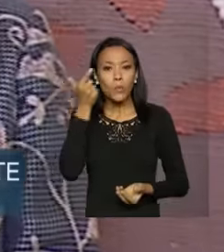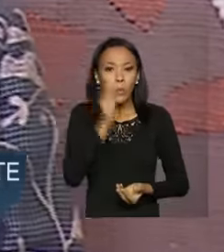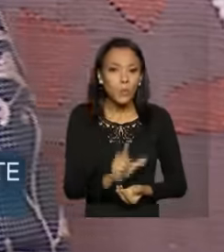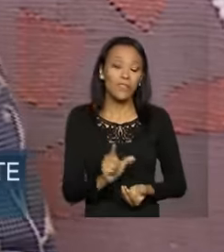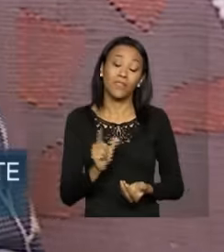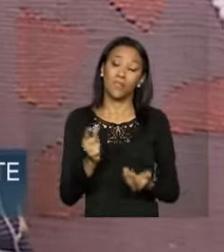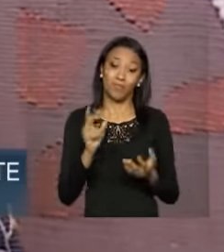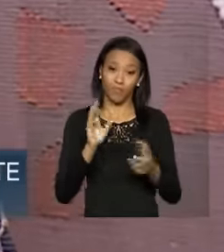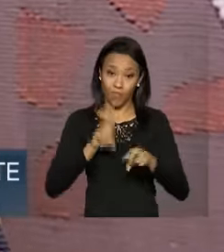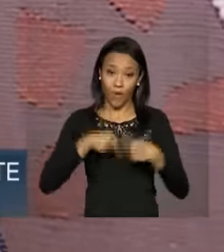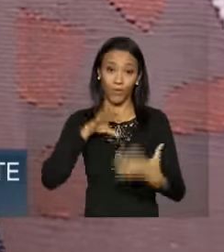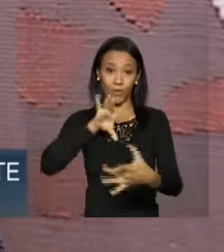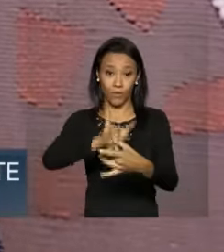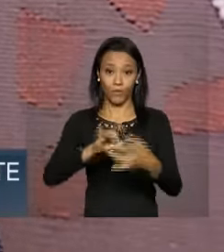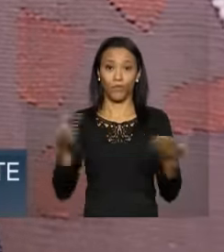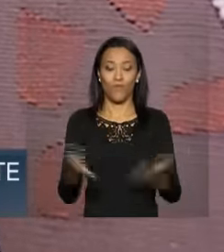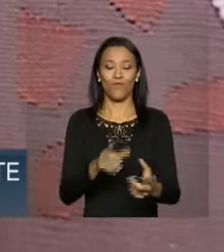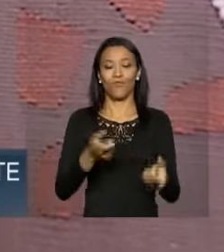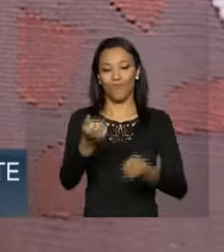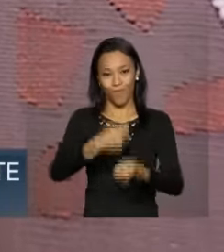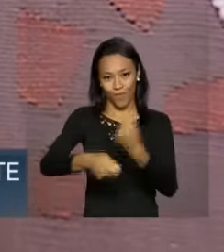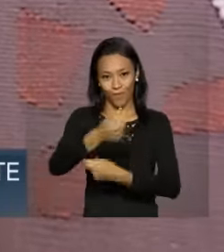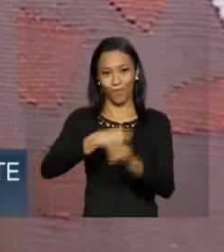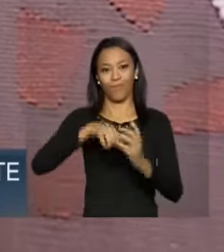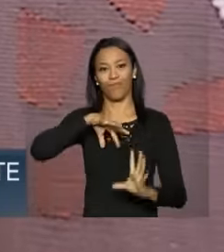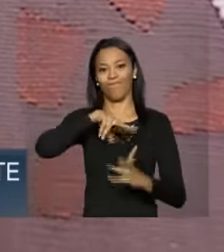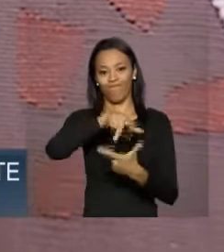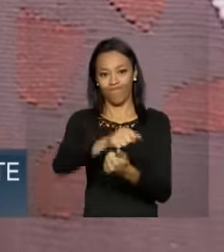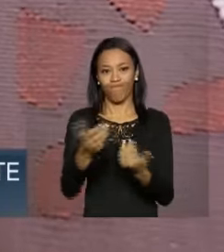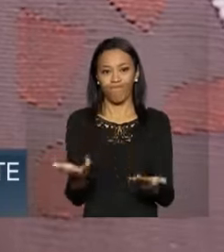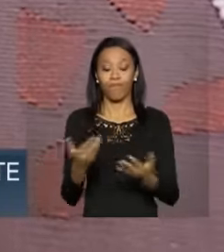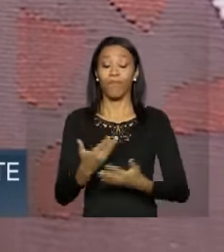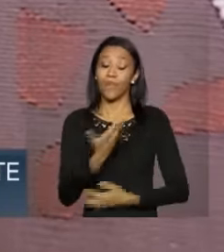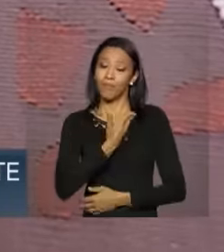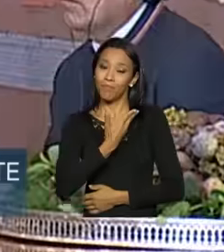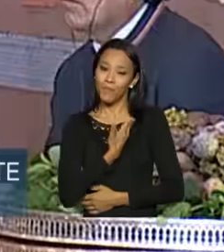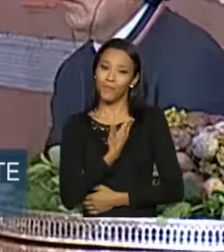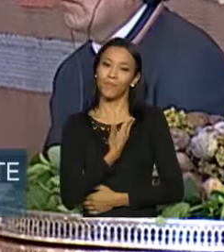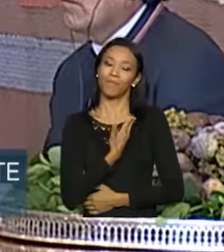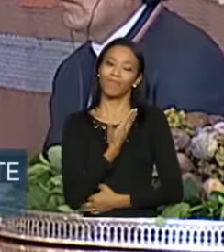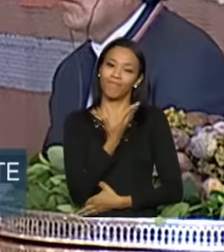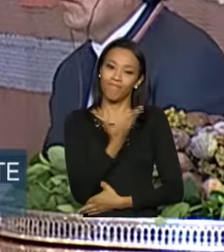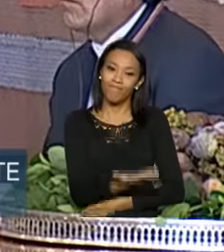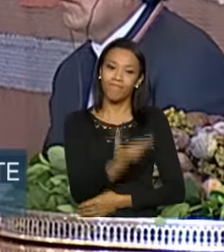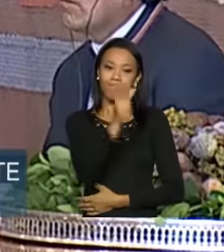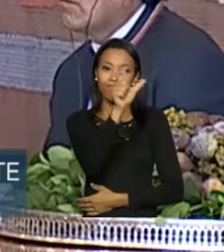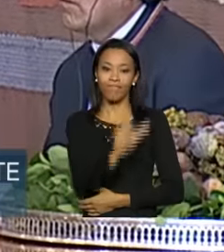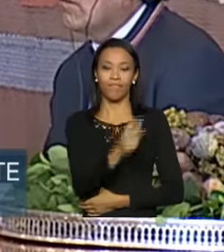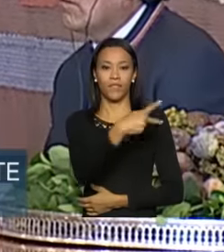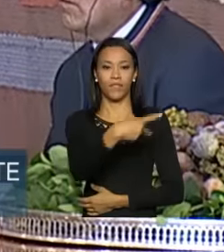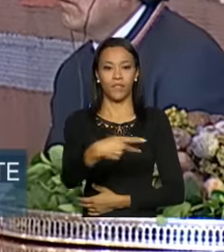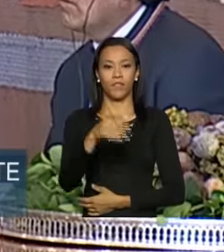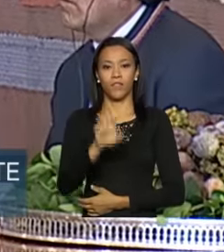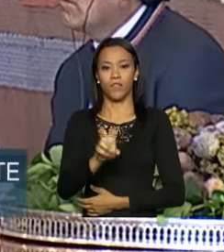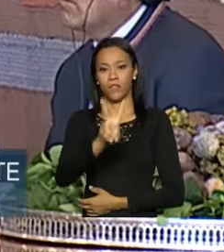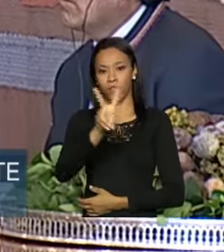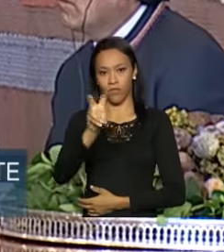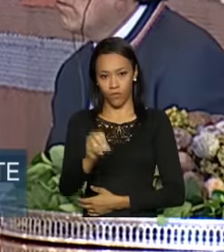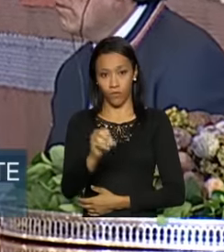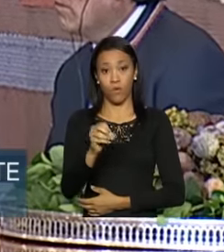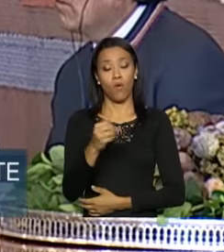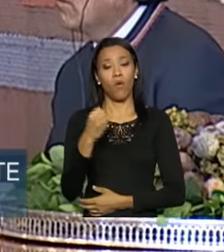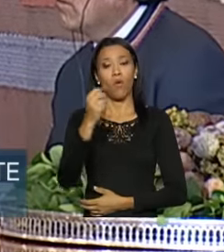conjuntura econômica internacional. Amigo e querido presidente Evo, o Brasil acompanha